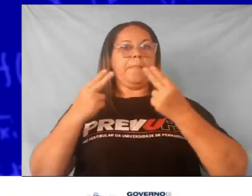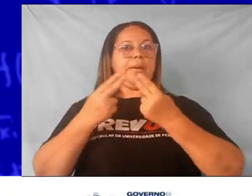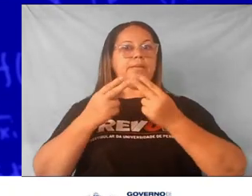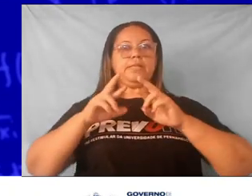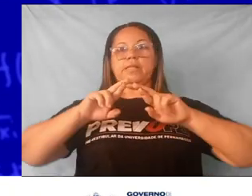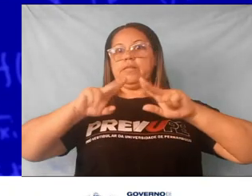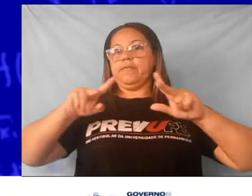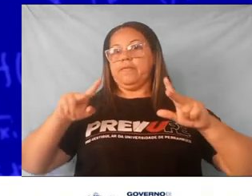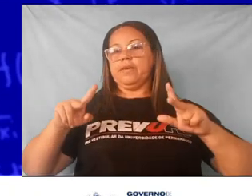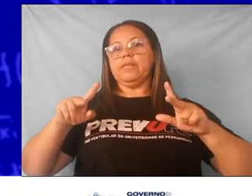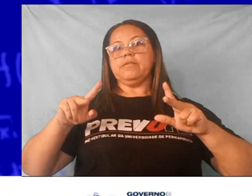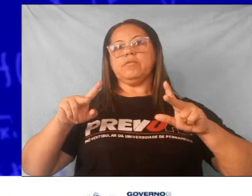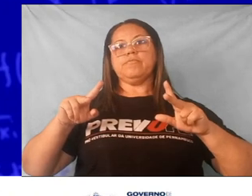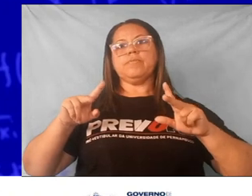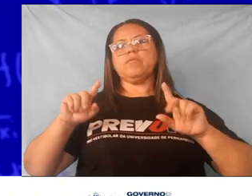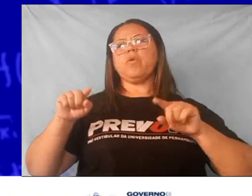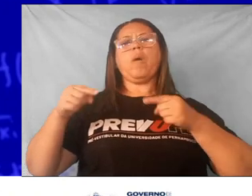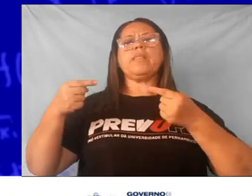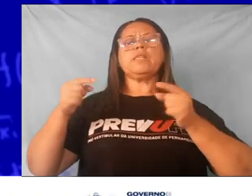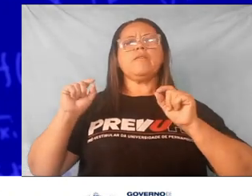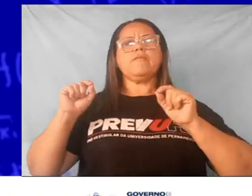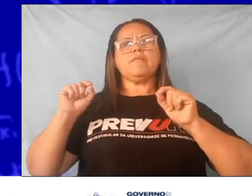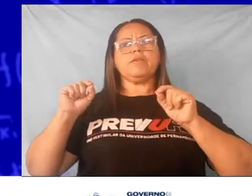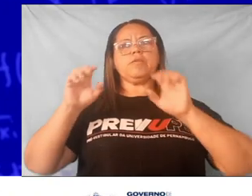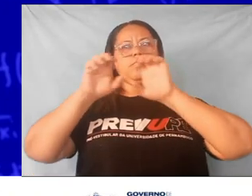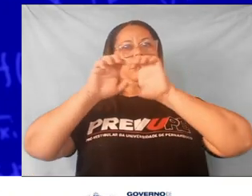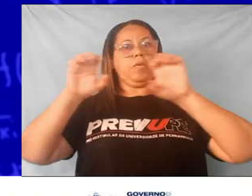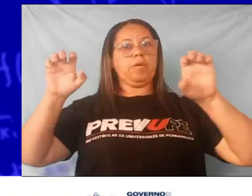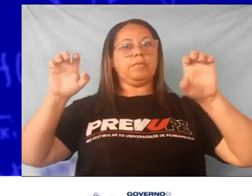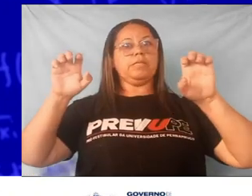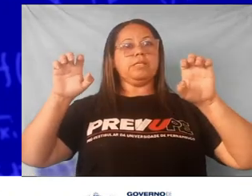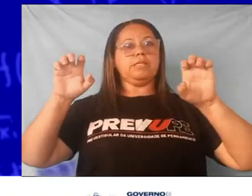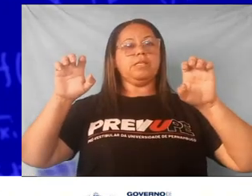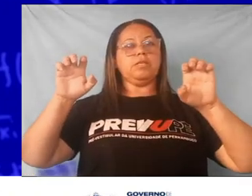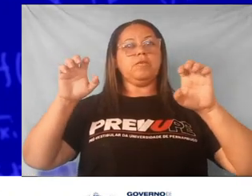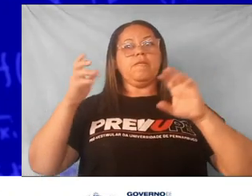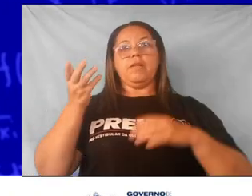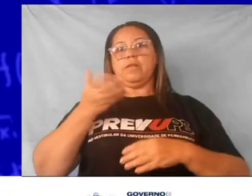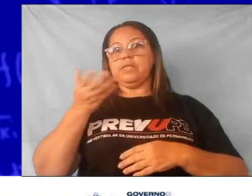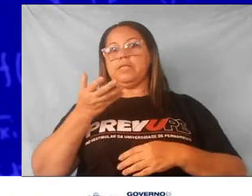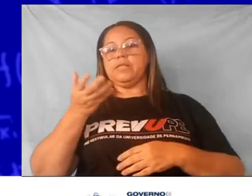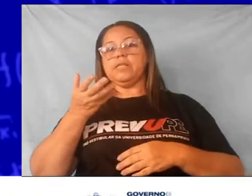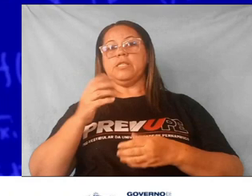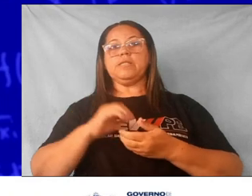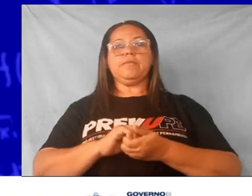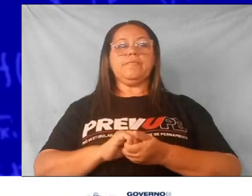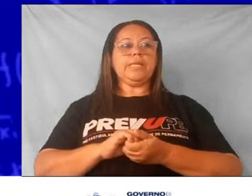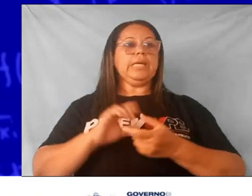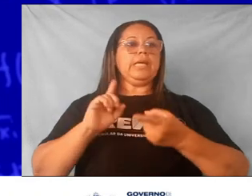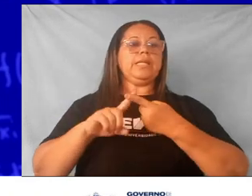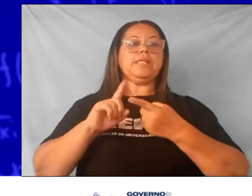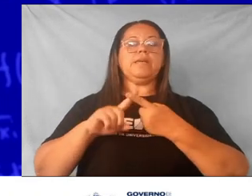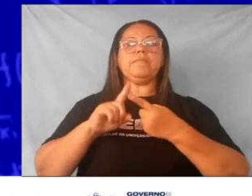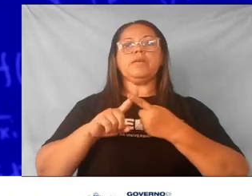desafio é lidar com uma equação que é linear nas velocidades, que é a conservação do momento, e lidar com